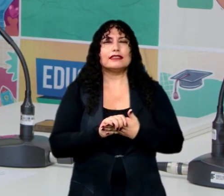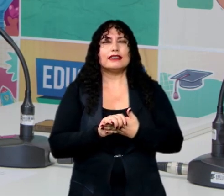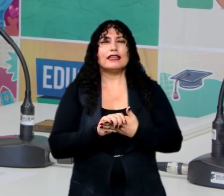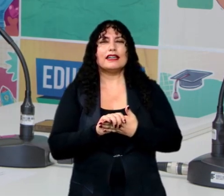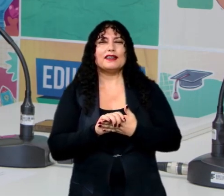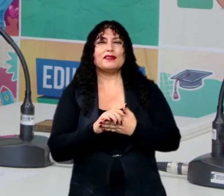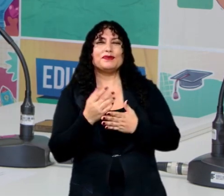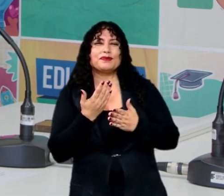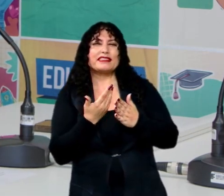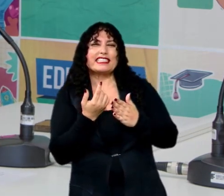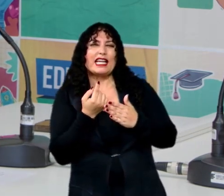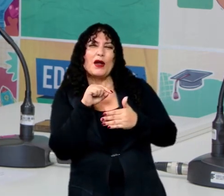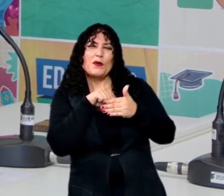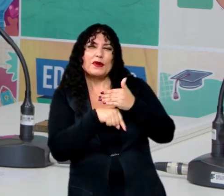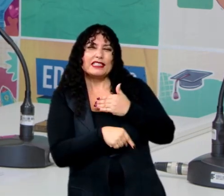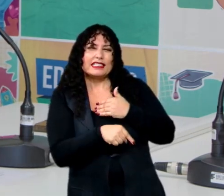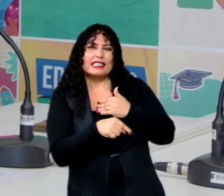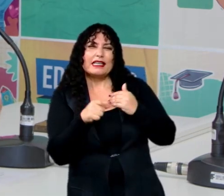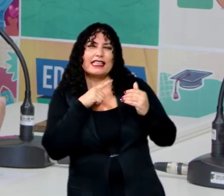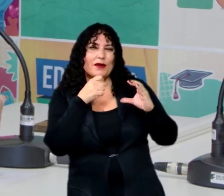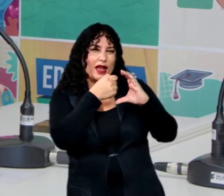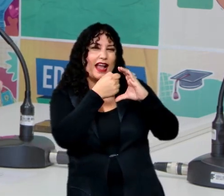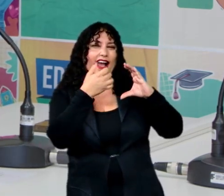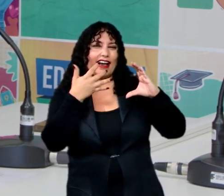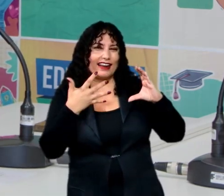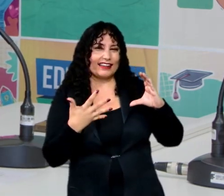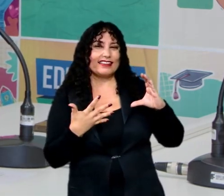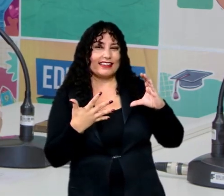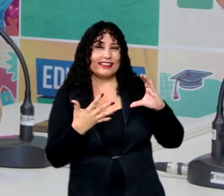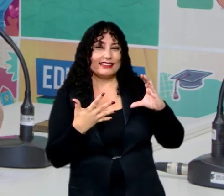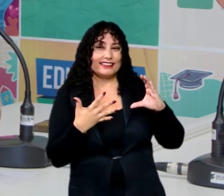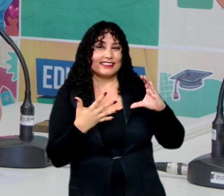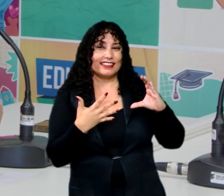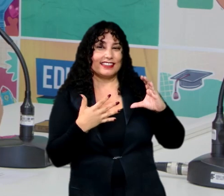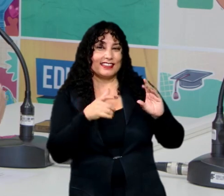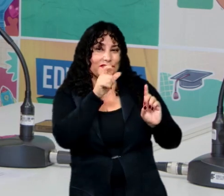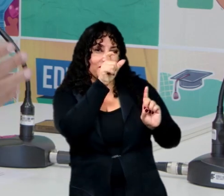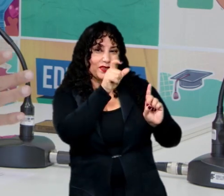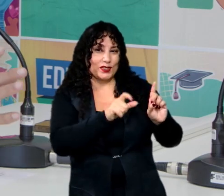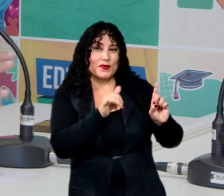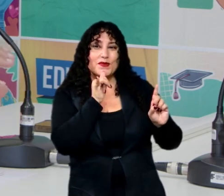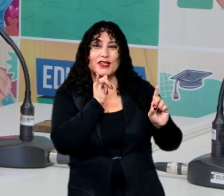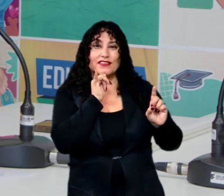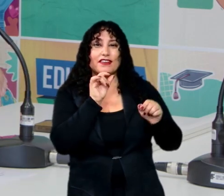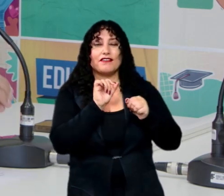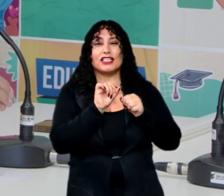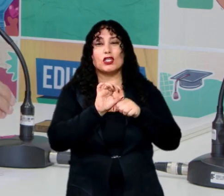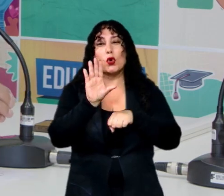subjetiva demais, mas tem alguma característica de alguém que, por exemplo, vai fazer o curso da licenciatura em dança